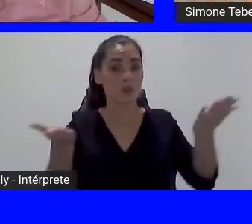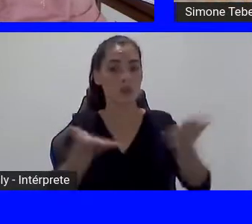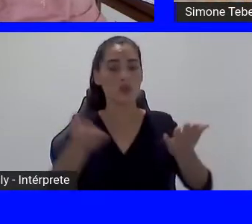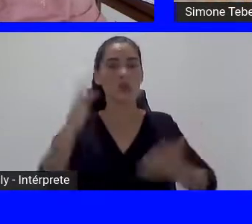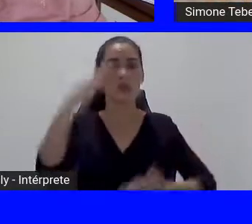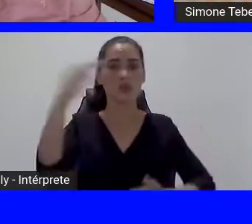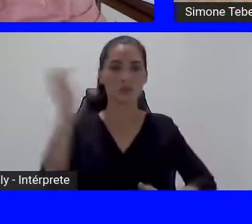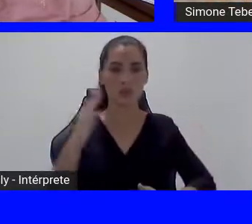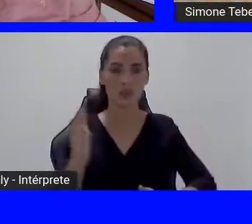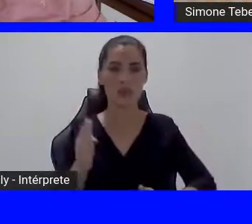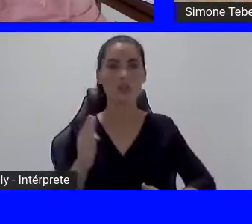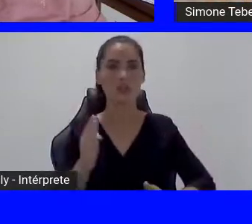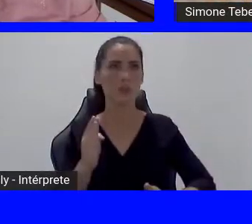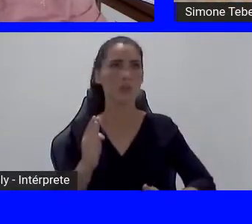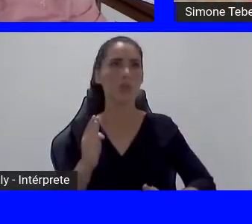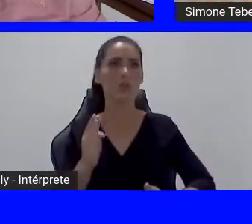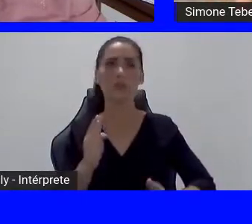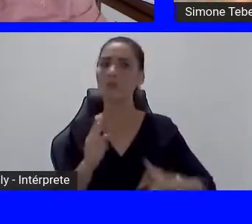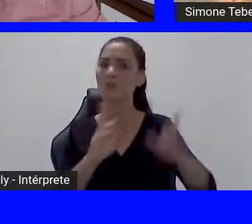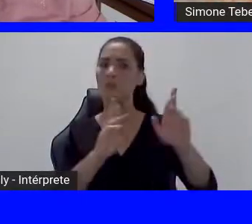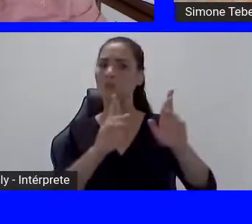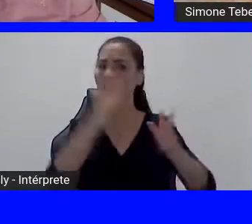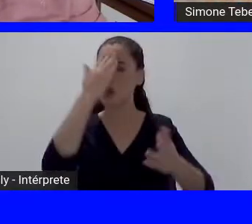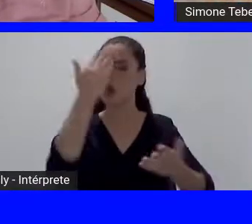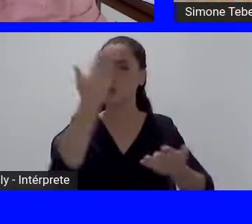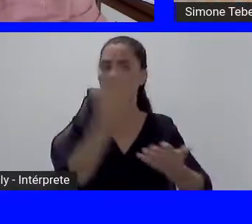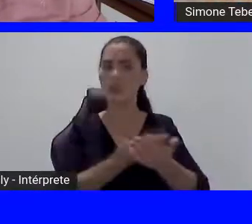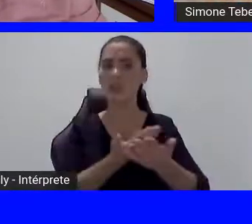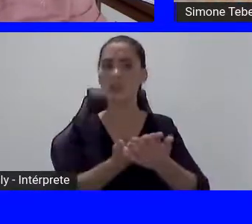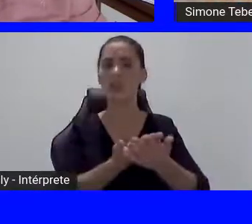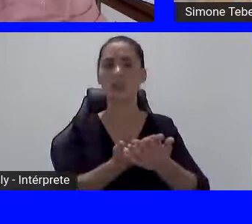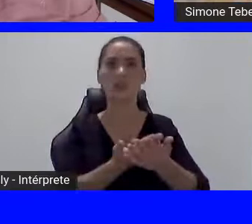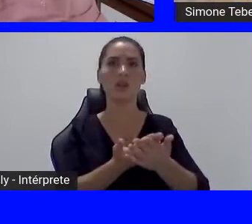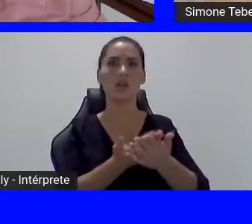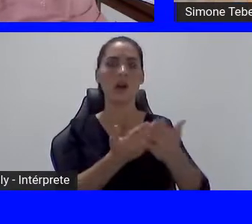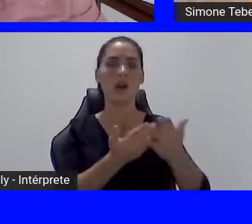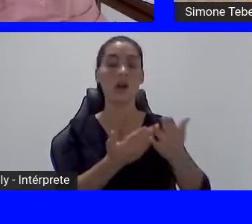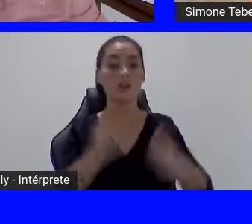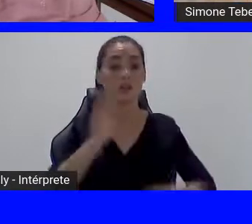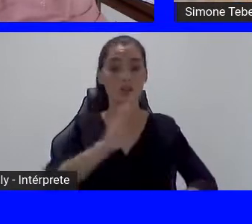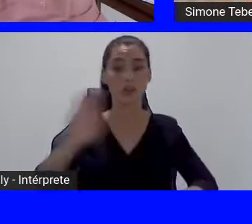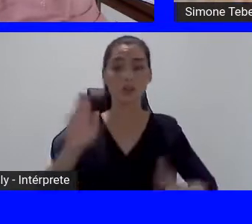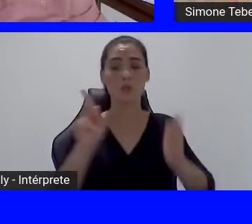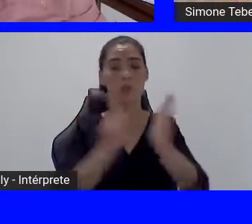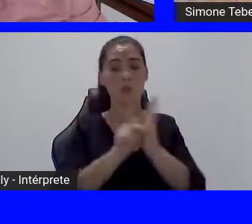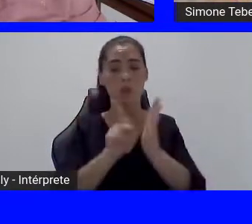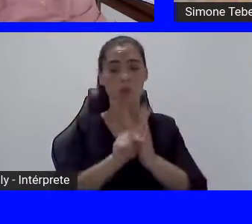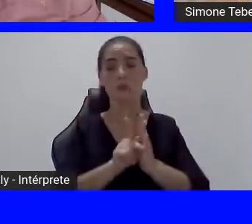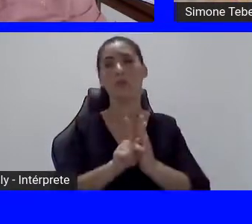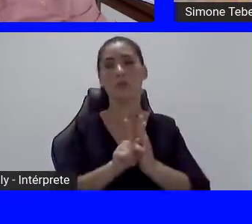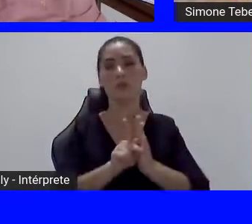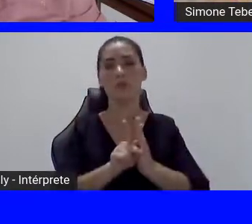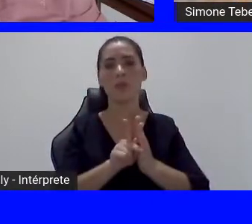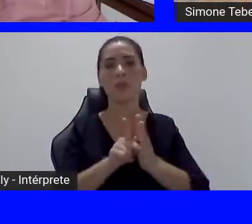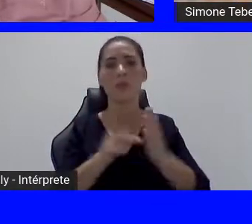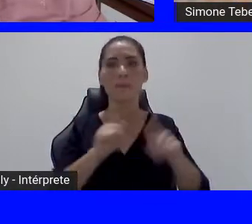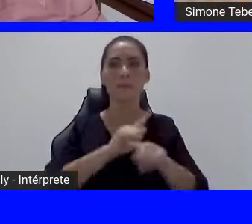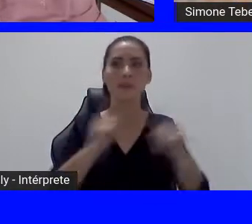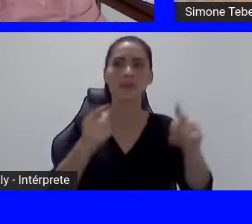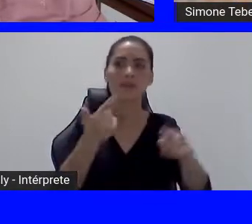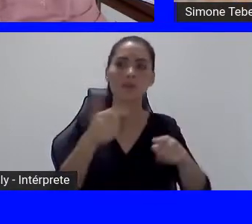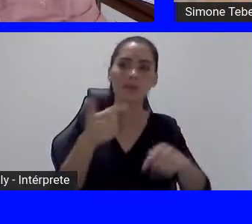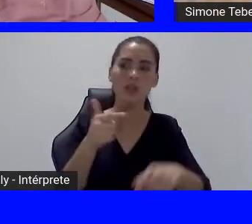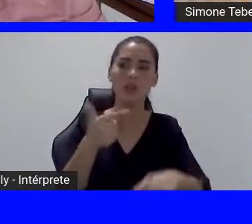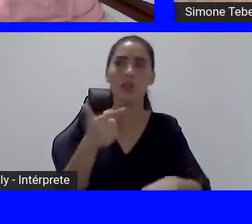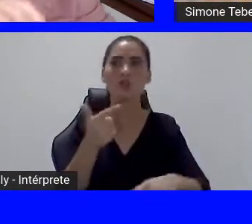eles estão apostando em candidatura própria ou em torno de um candidato de centro, porque não há realmente consenso no sentido